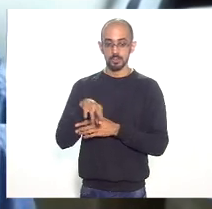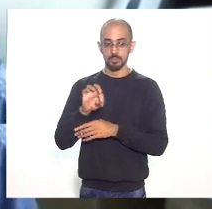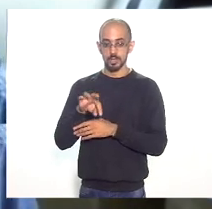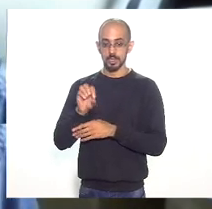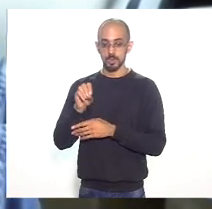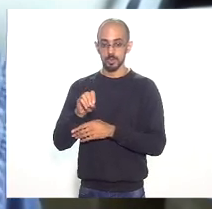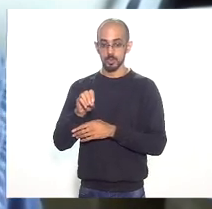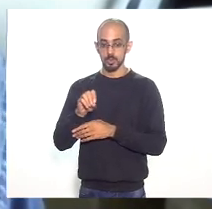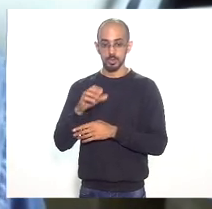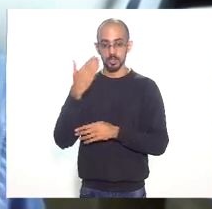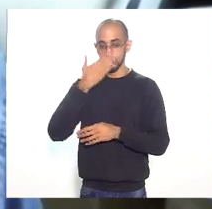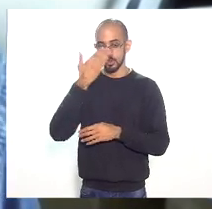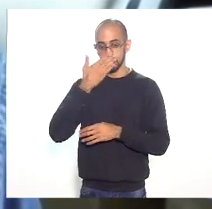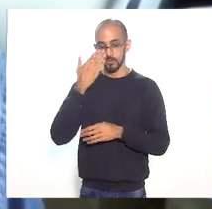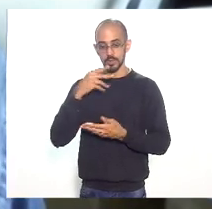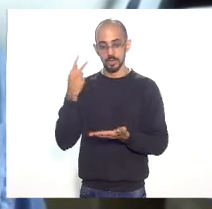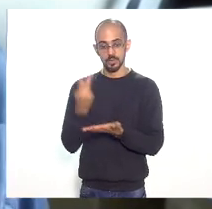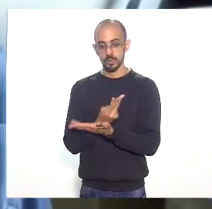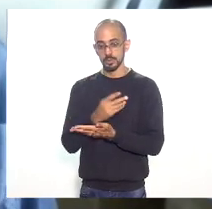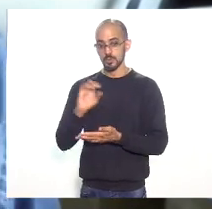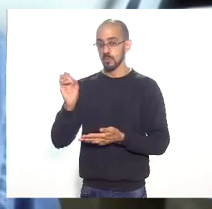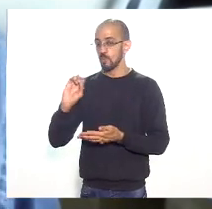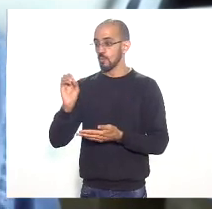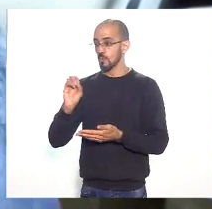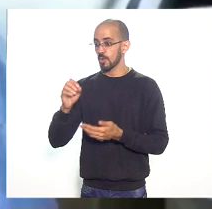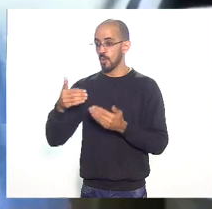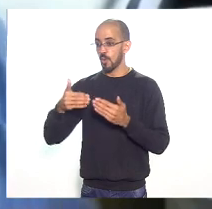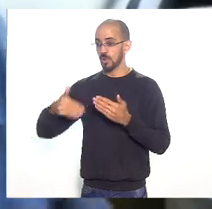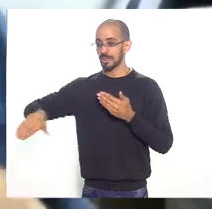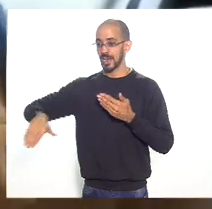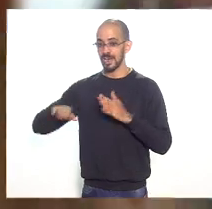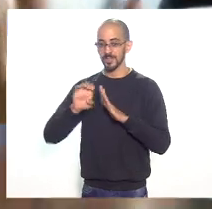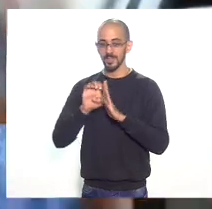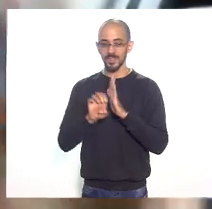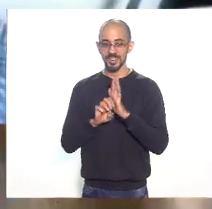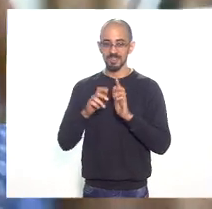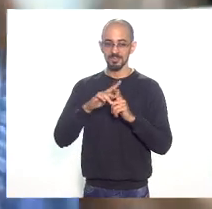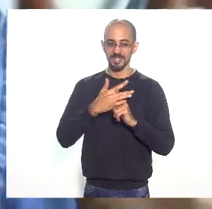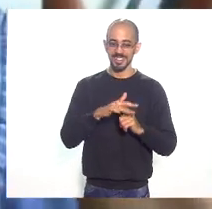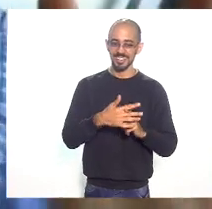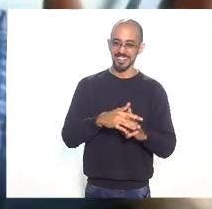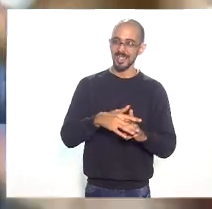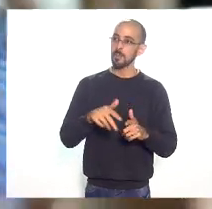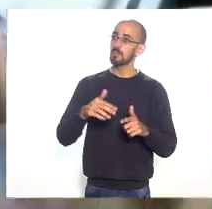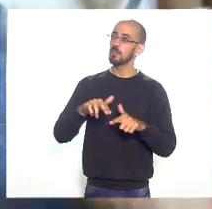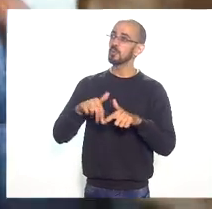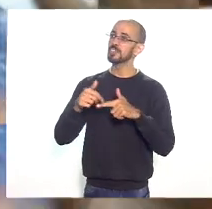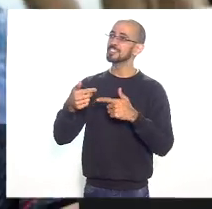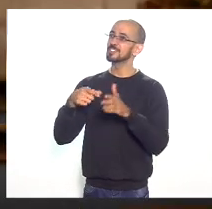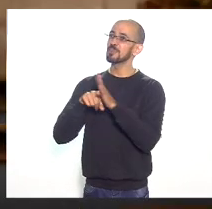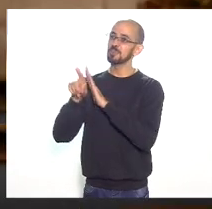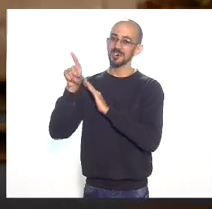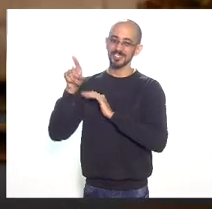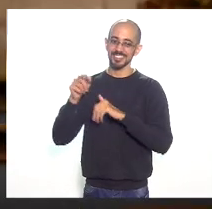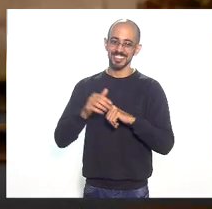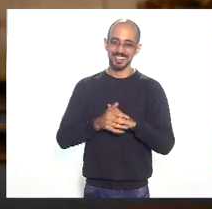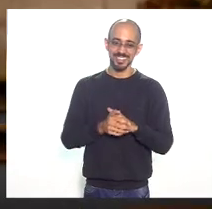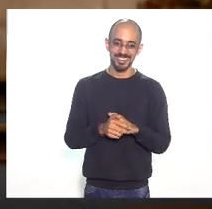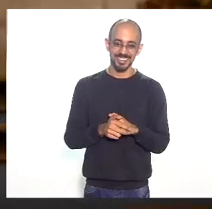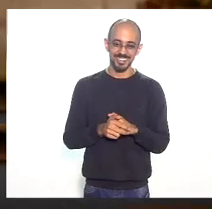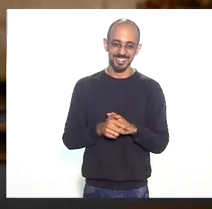nenhum contrário com emenda. Mas eu acato, porque eu só levantei a questão antes. Divergência, presidente.